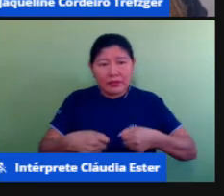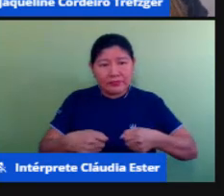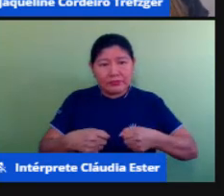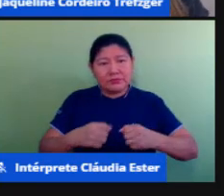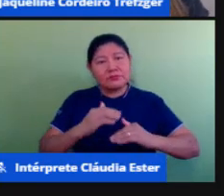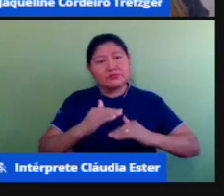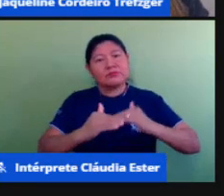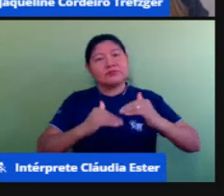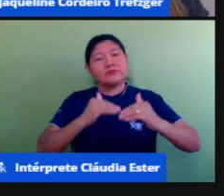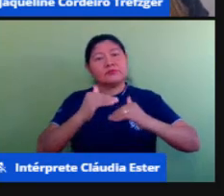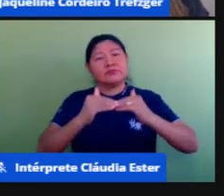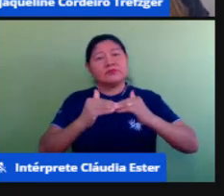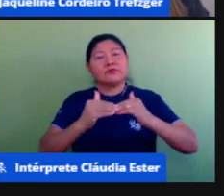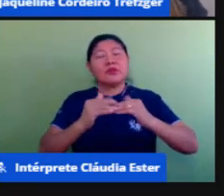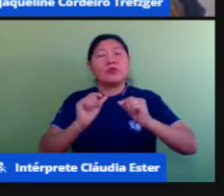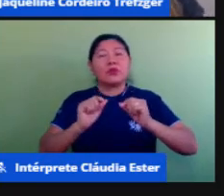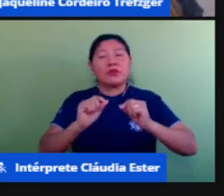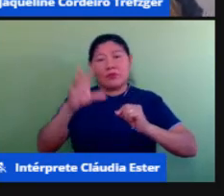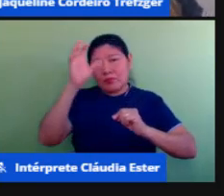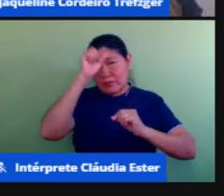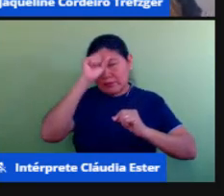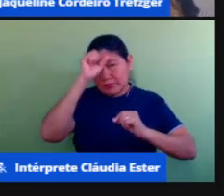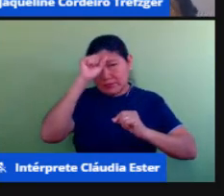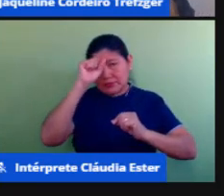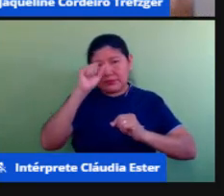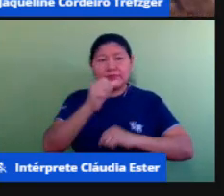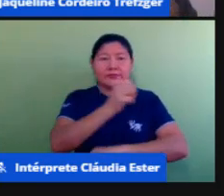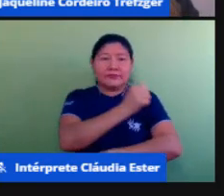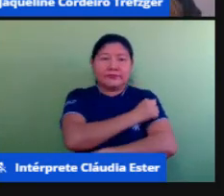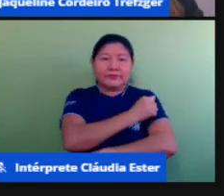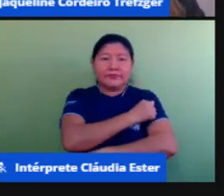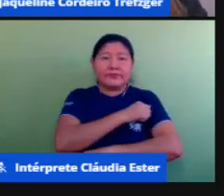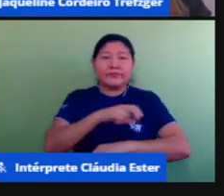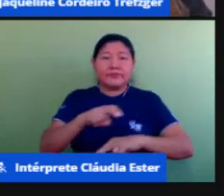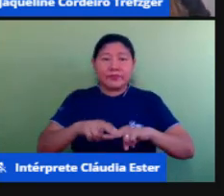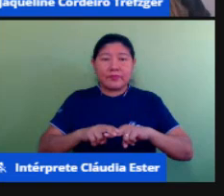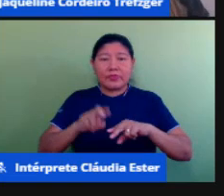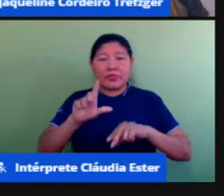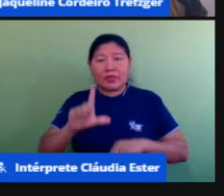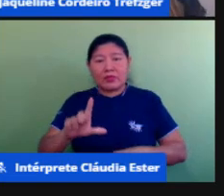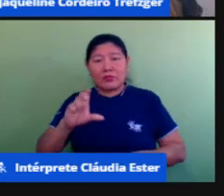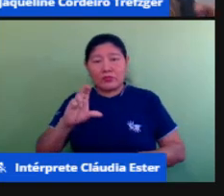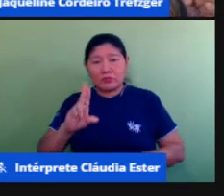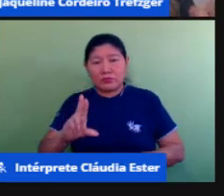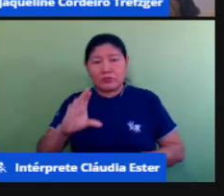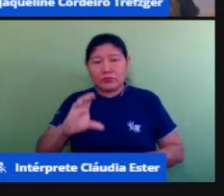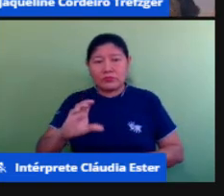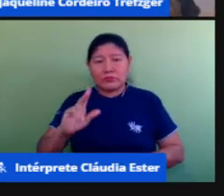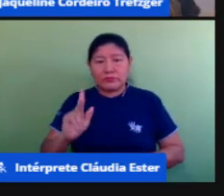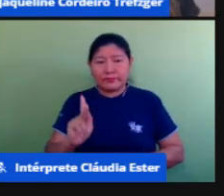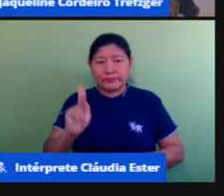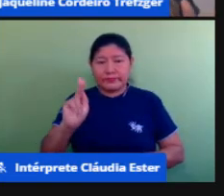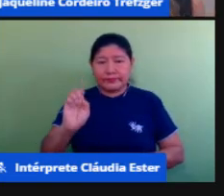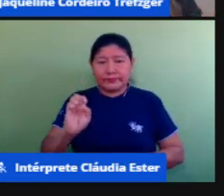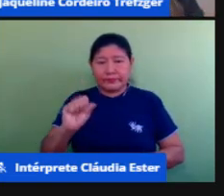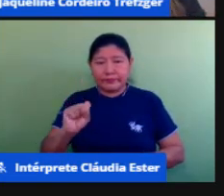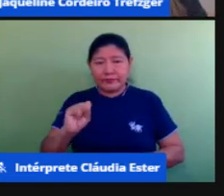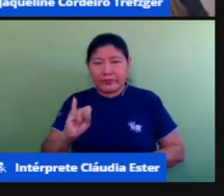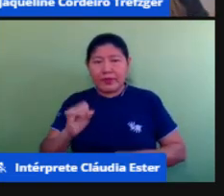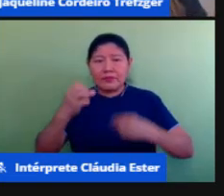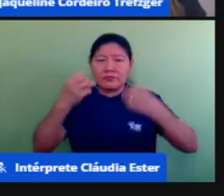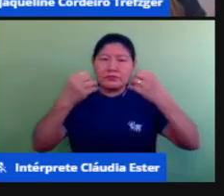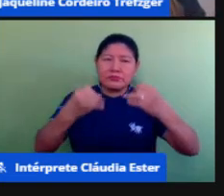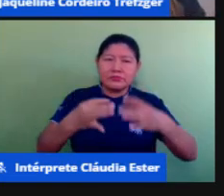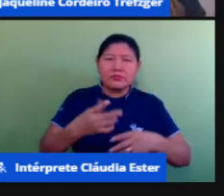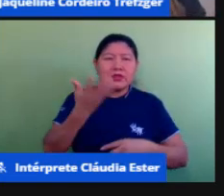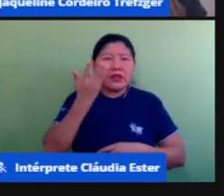aprendizagem. Então, para Lucchesi, o educando vai além da assimilação dos conteúdos. Ele passa a desenvolver habilidades